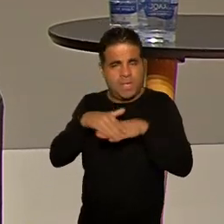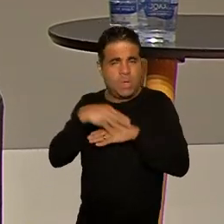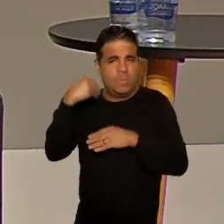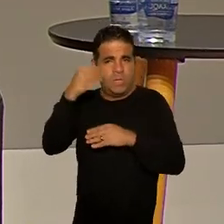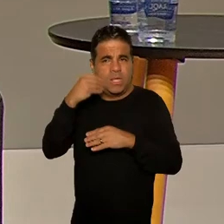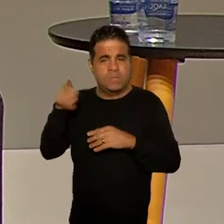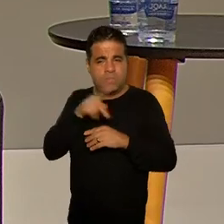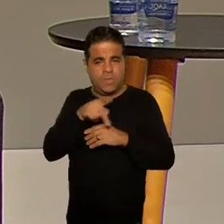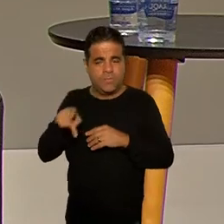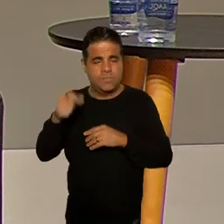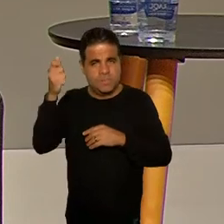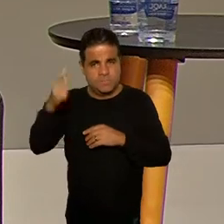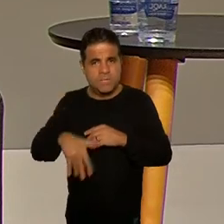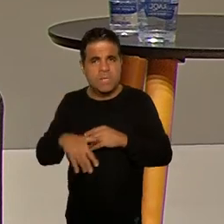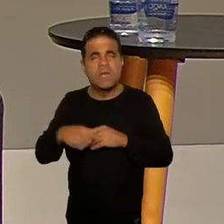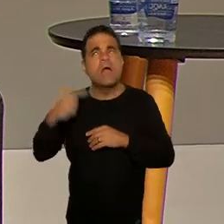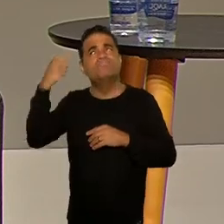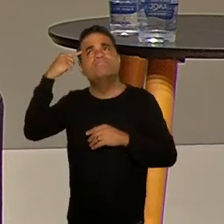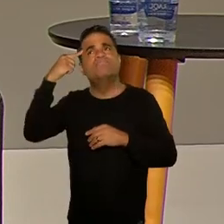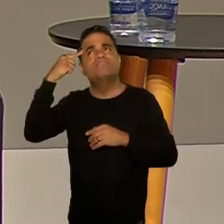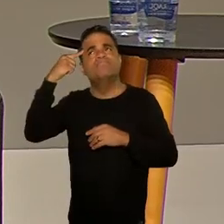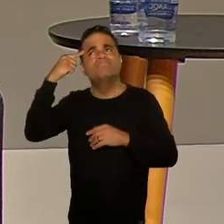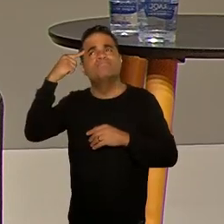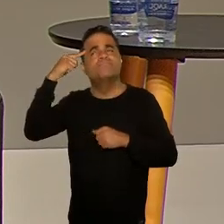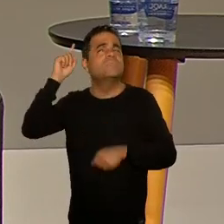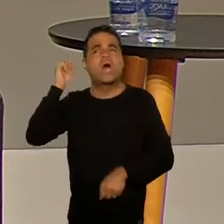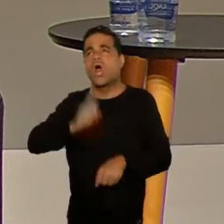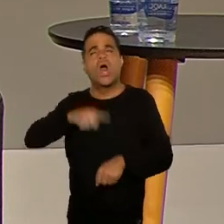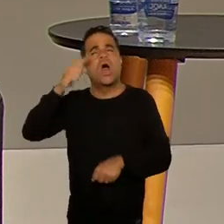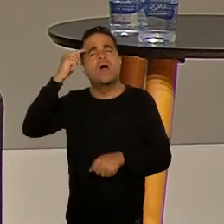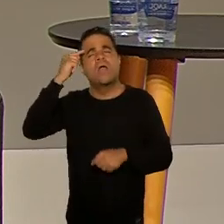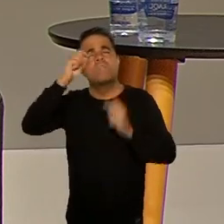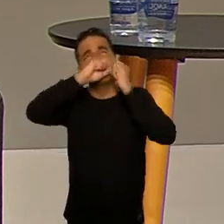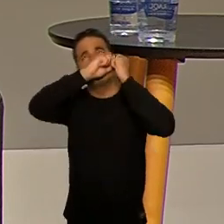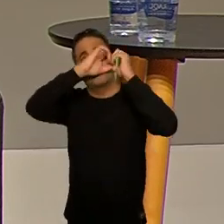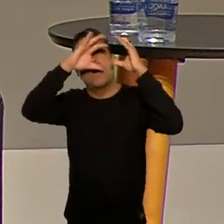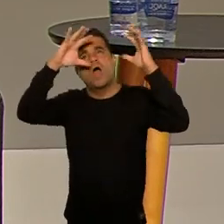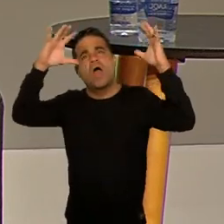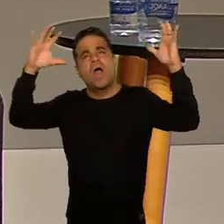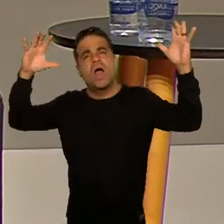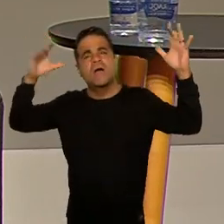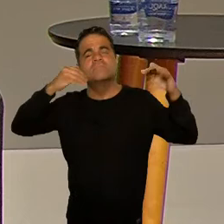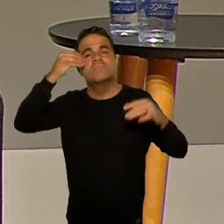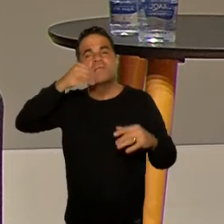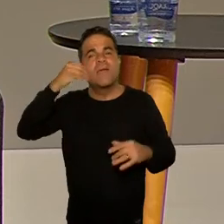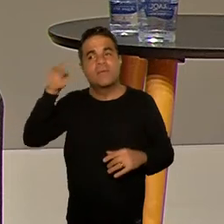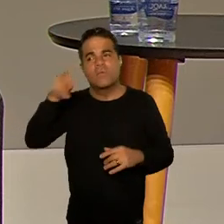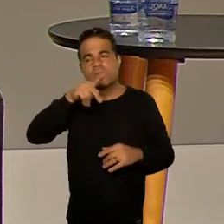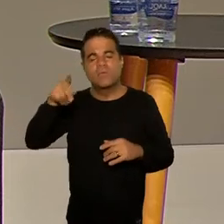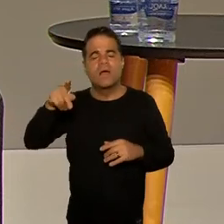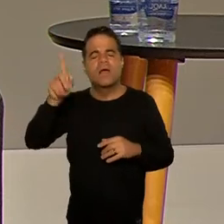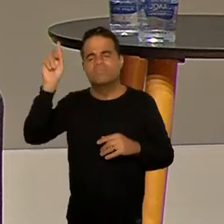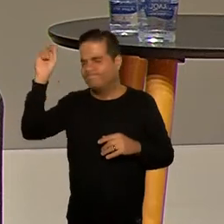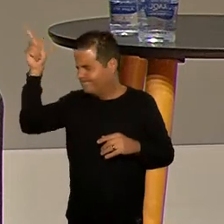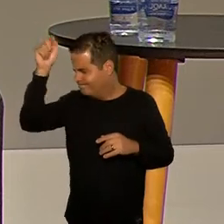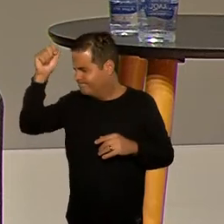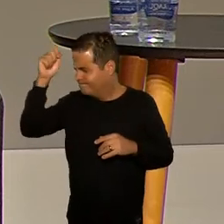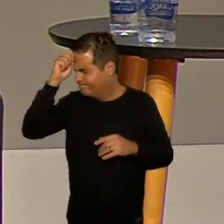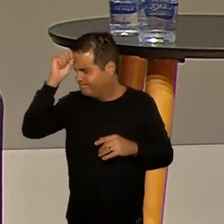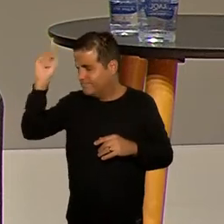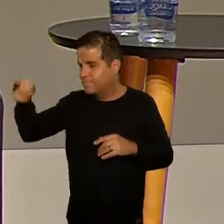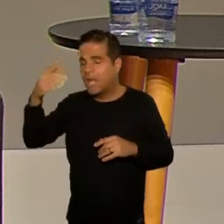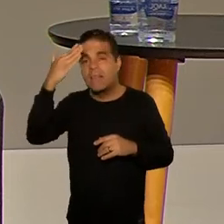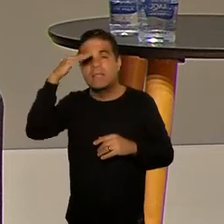sua experiência como professor me venha imediatamente a lembrança a experiência daquele artista alemão e Josep Boys